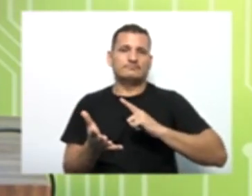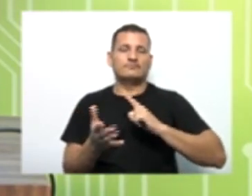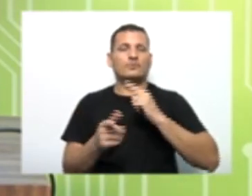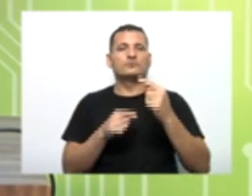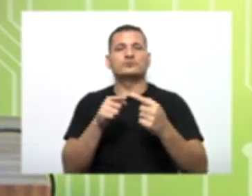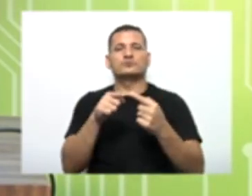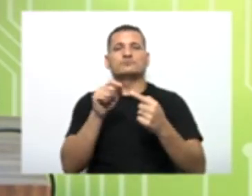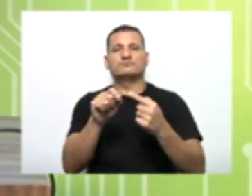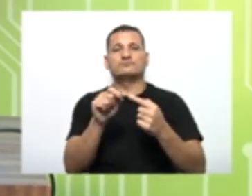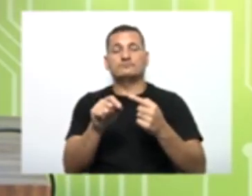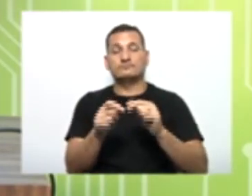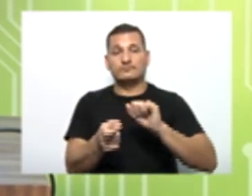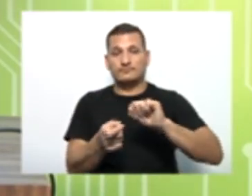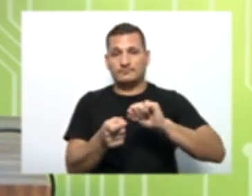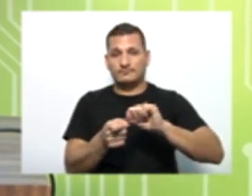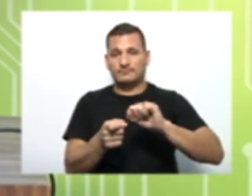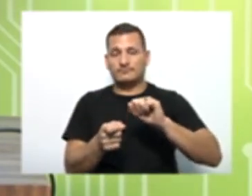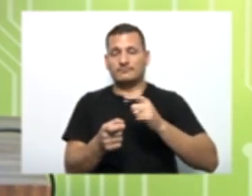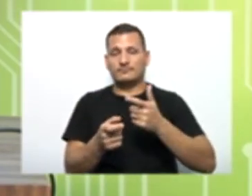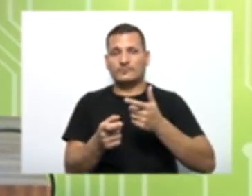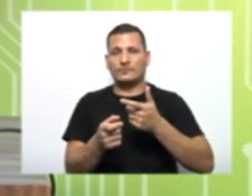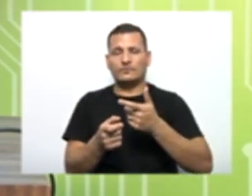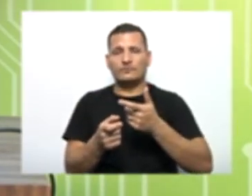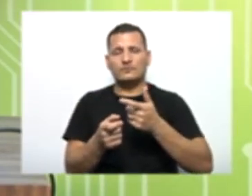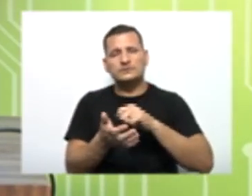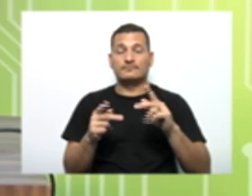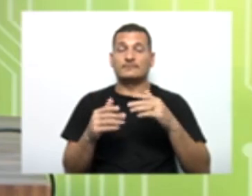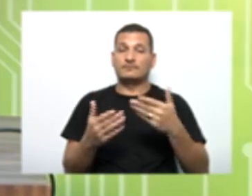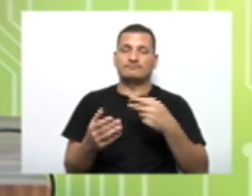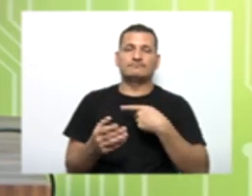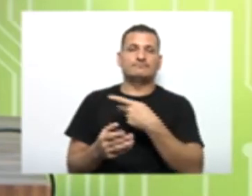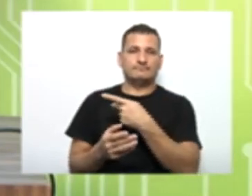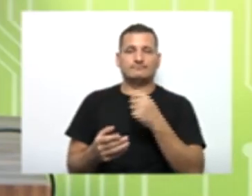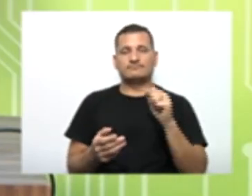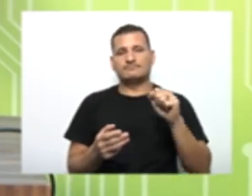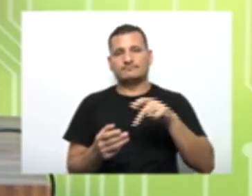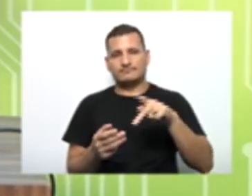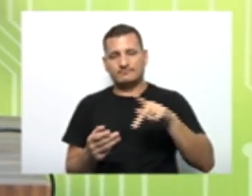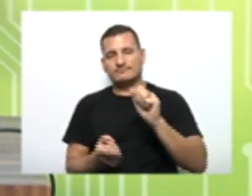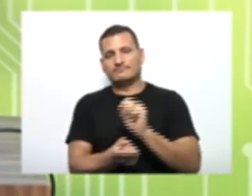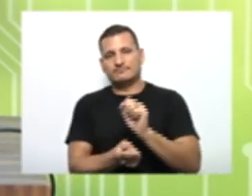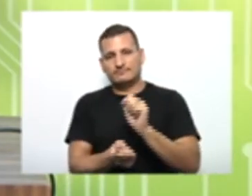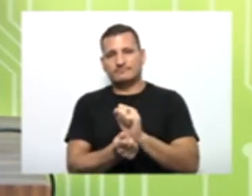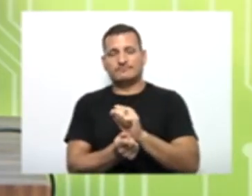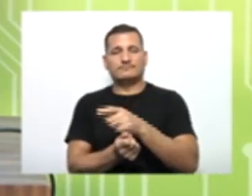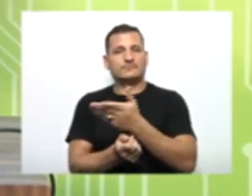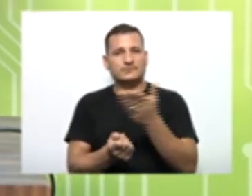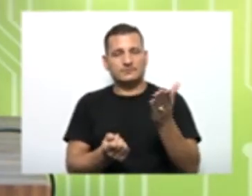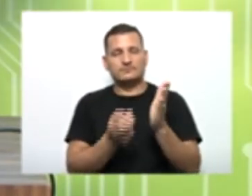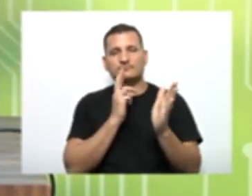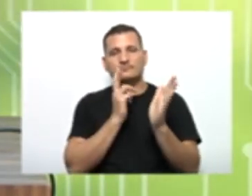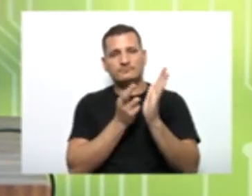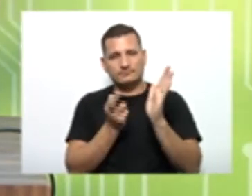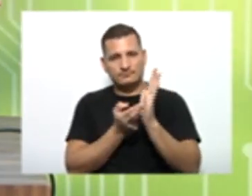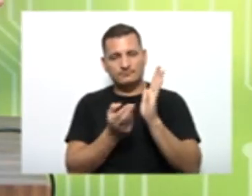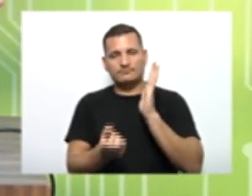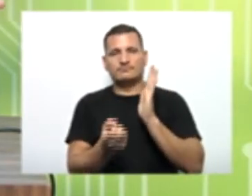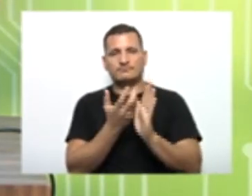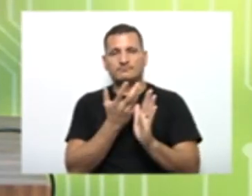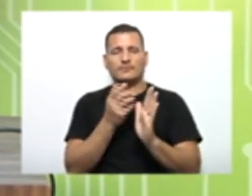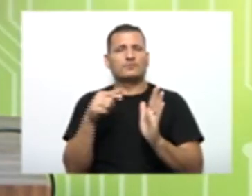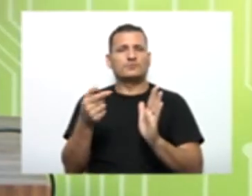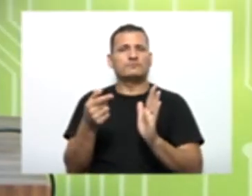vamos retornar para debatermos e discutirmos os textos que vocês fizeram. E não esqueçam de postar, pessoal. Respondam e postem o que